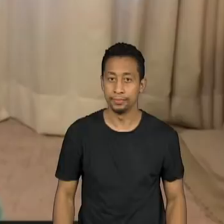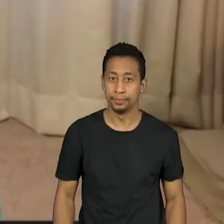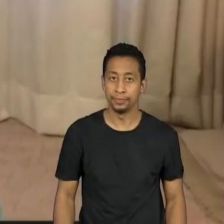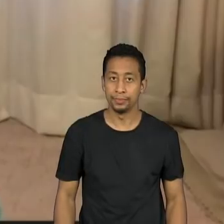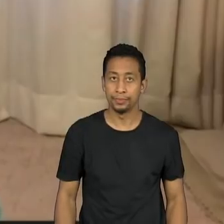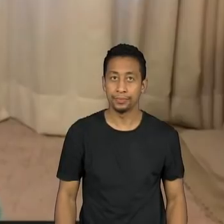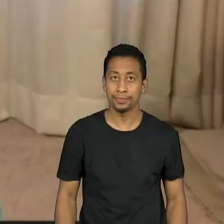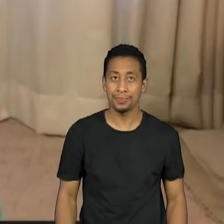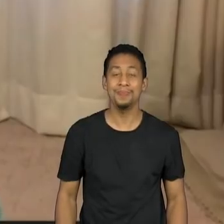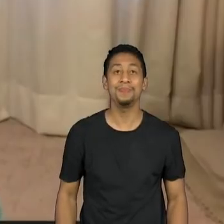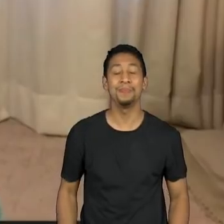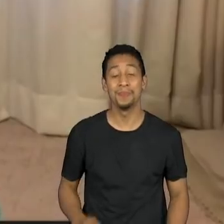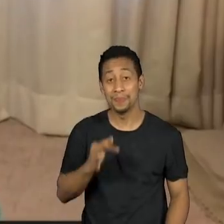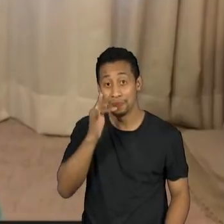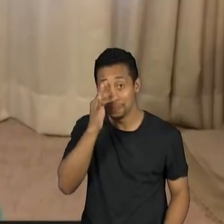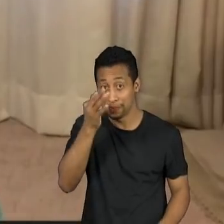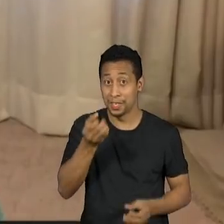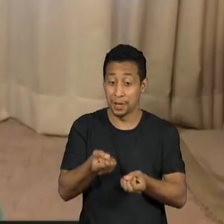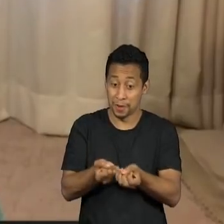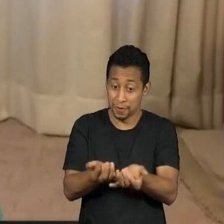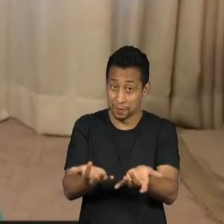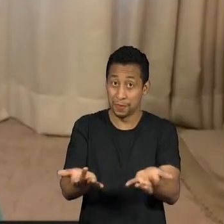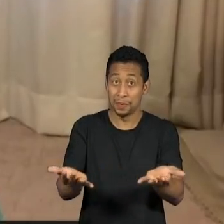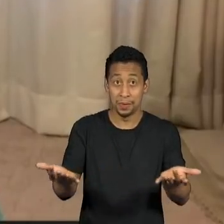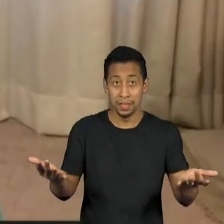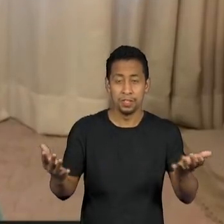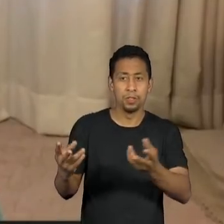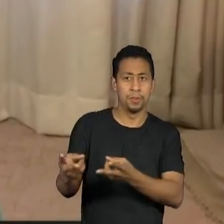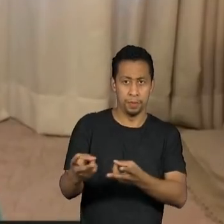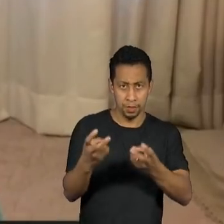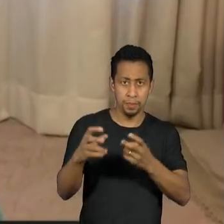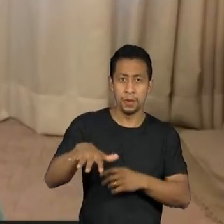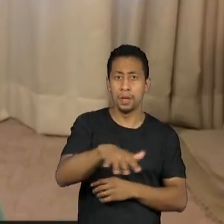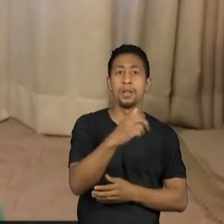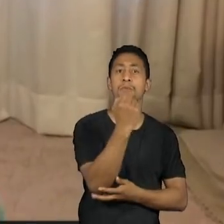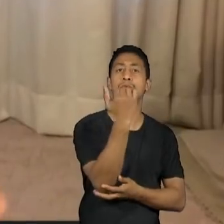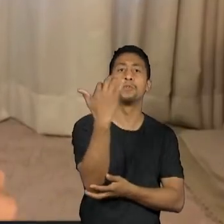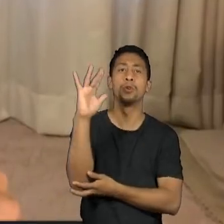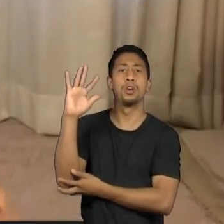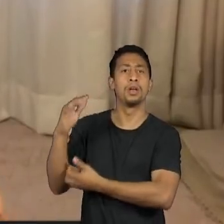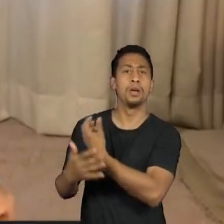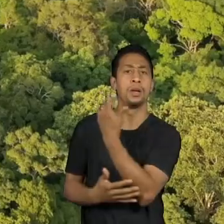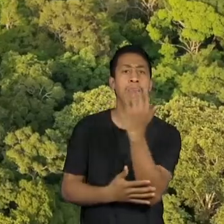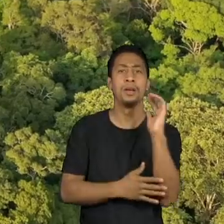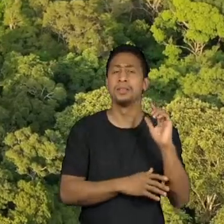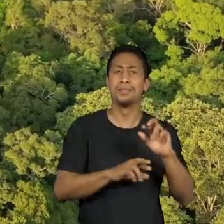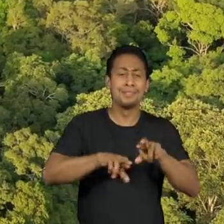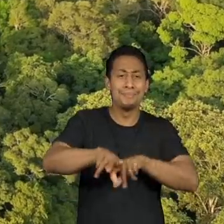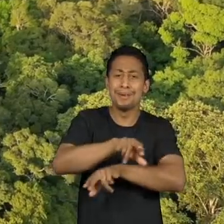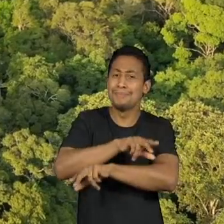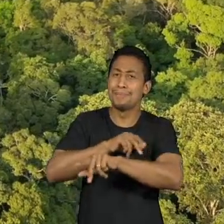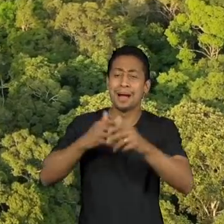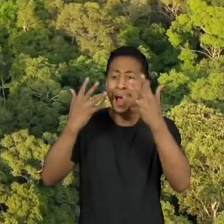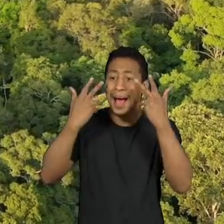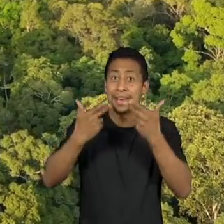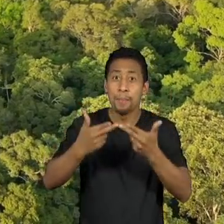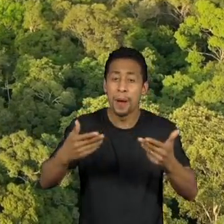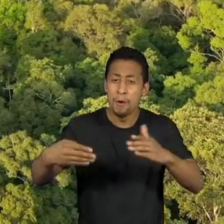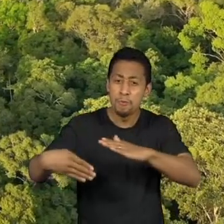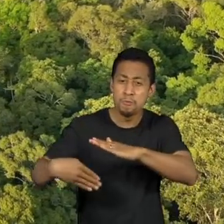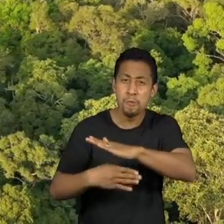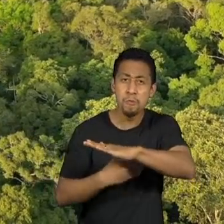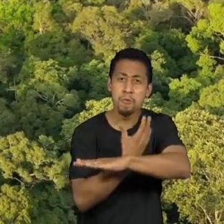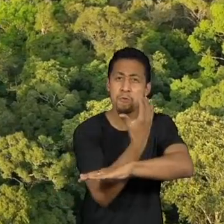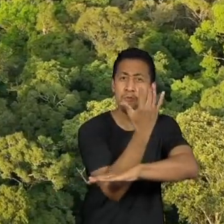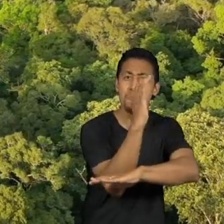E no episódio das torres, a gente vê que a partir de um ponto na floresta, a quantidade de bicho que você vê em volta. Cada hectare que a gente perde,